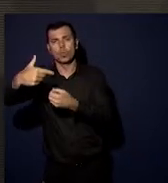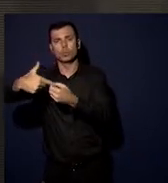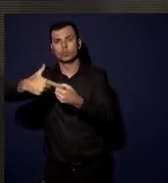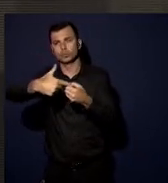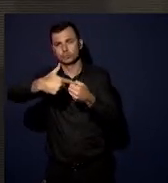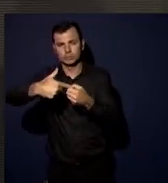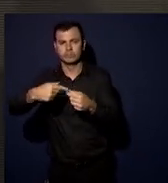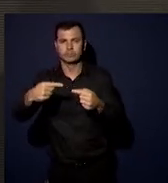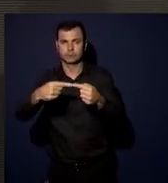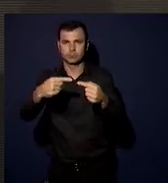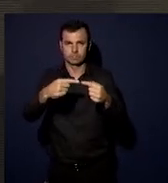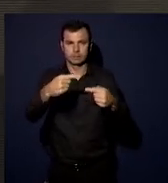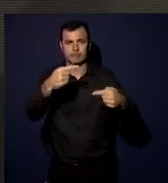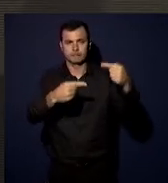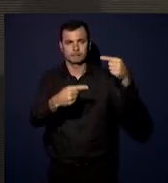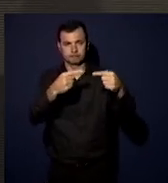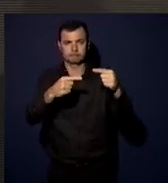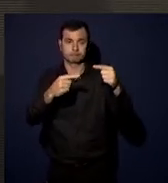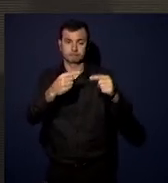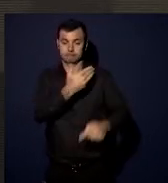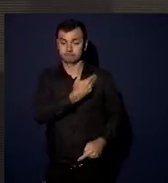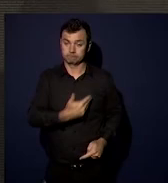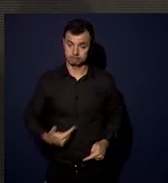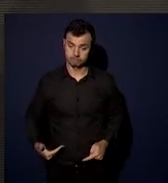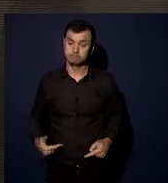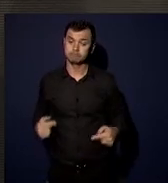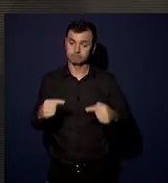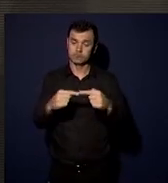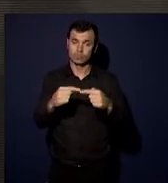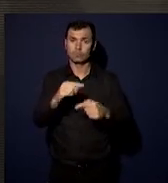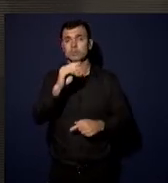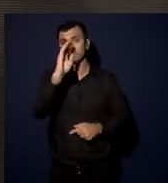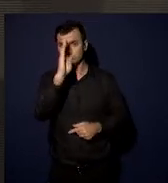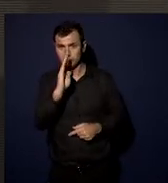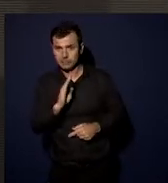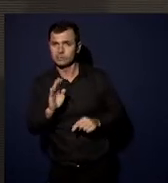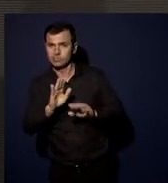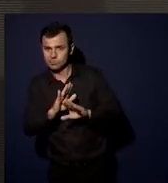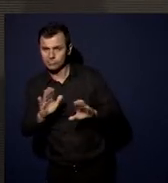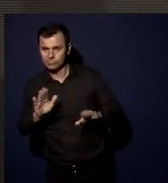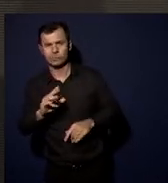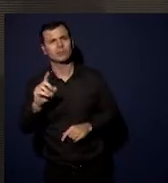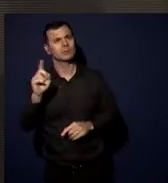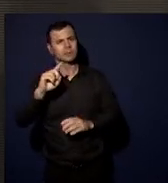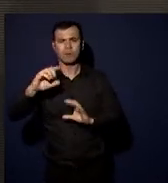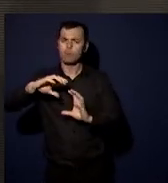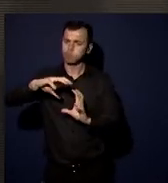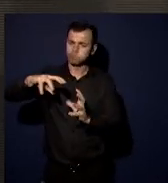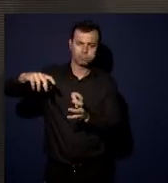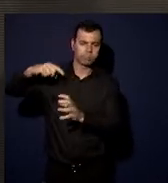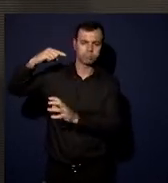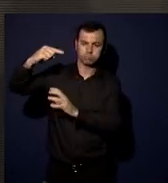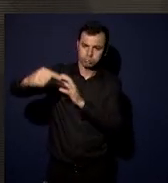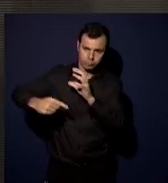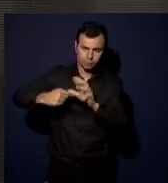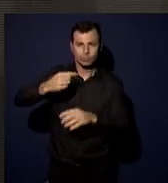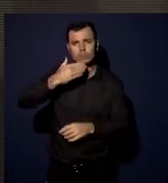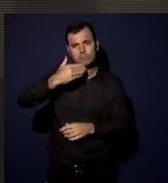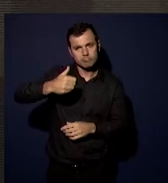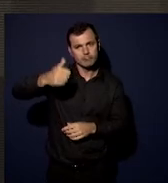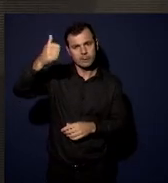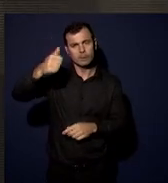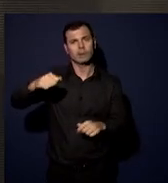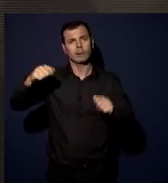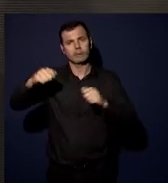faz muito sentido para o Brasil mas também faz para o mundo né se pode melhorar demais a geração